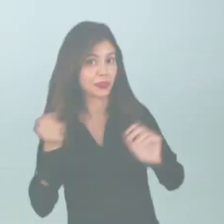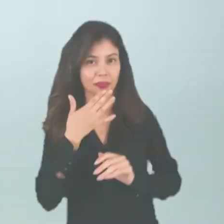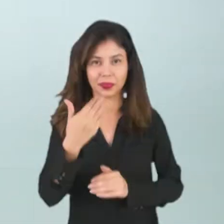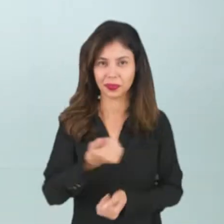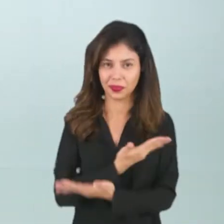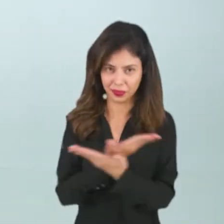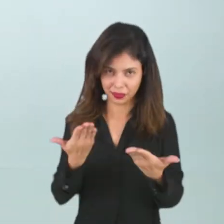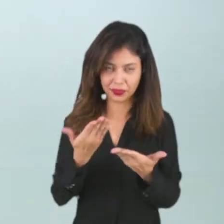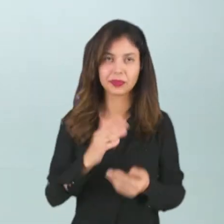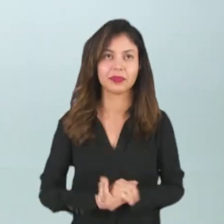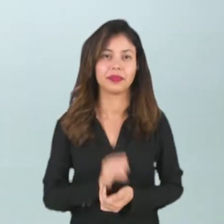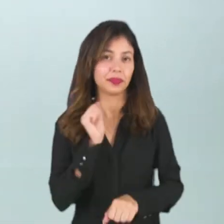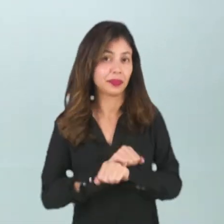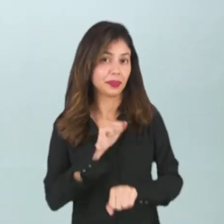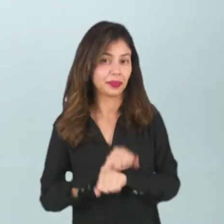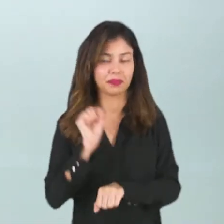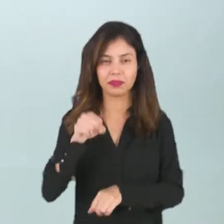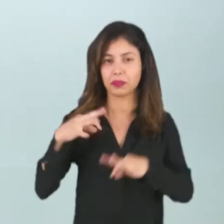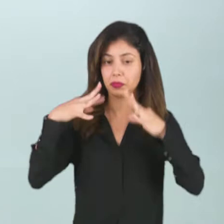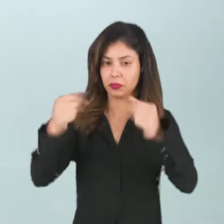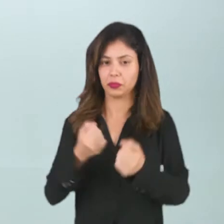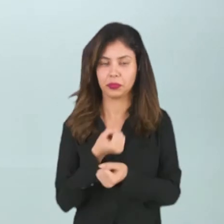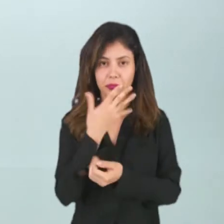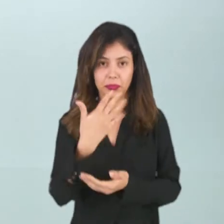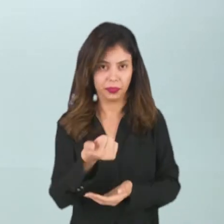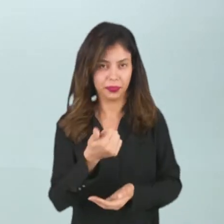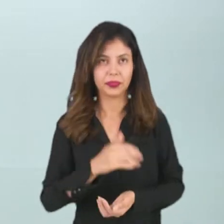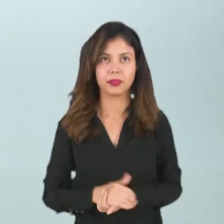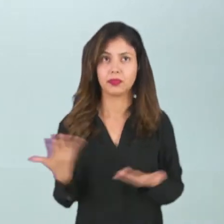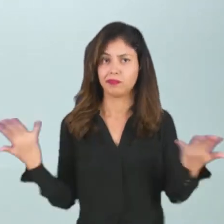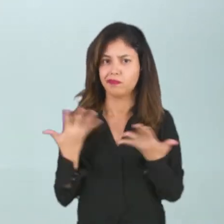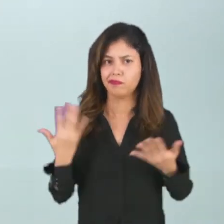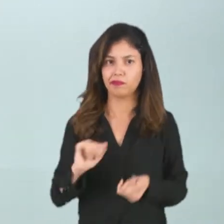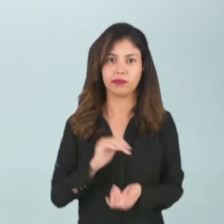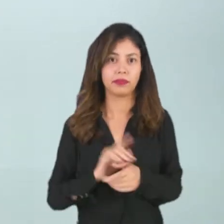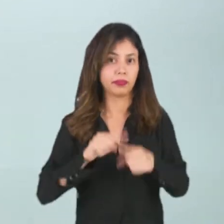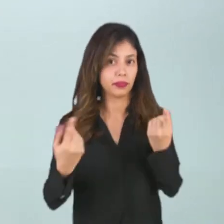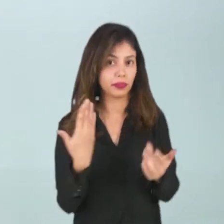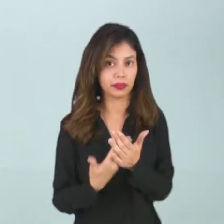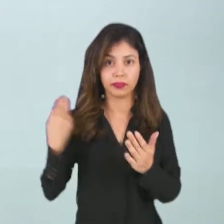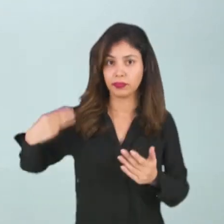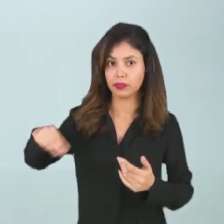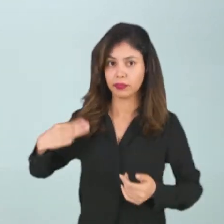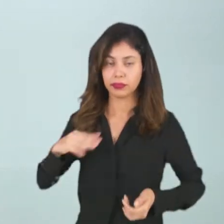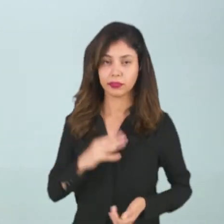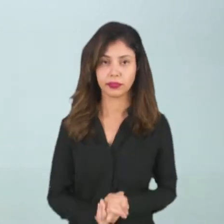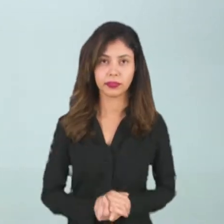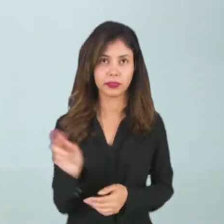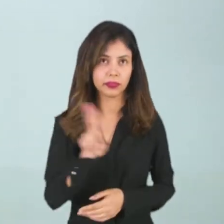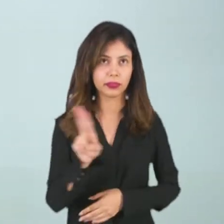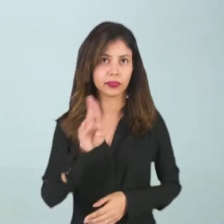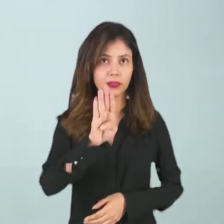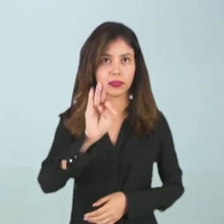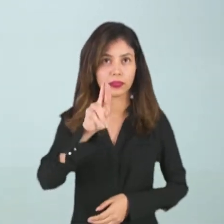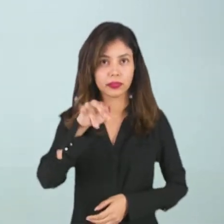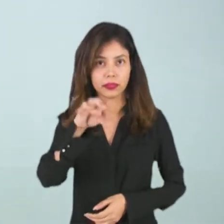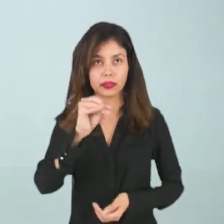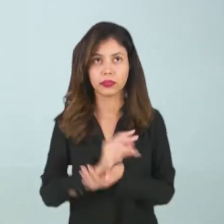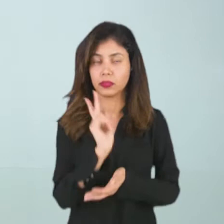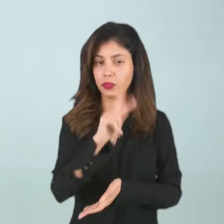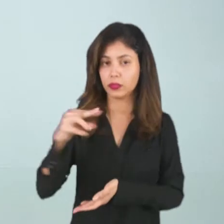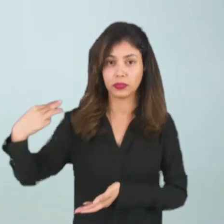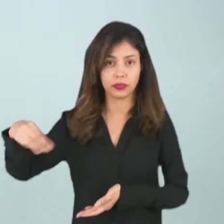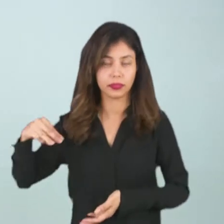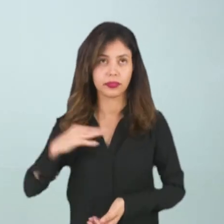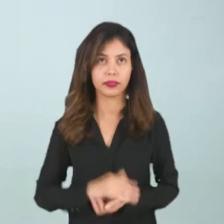Olá pessoal, tudo bem? Eu espero que estejam tudo bem com vocês. Hoje nós vamos a mais uma aula de matemática. Meu nome é Bartô,